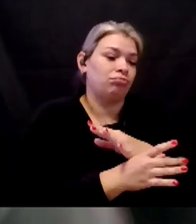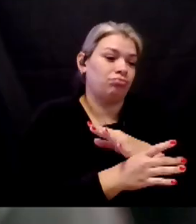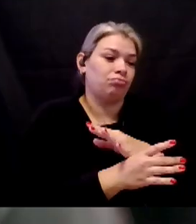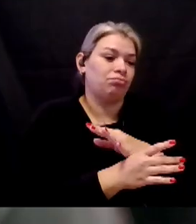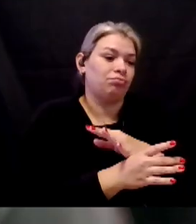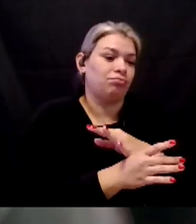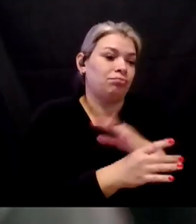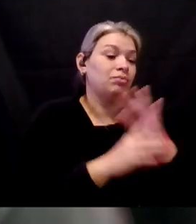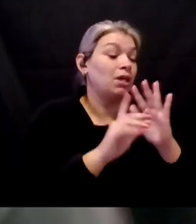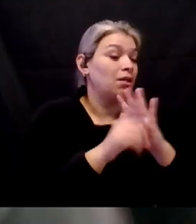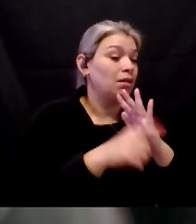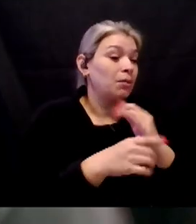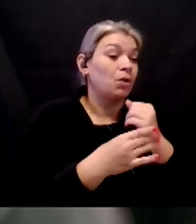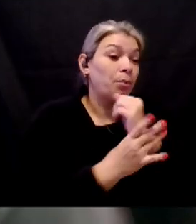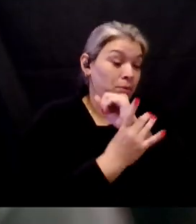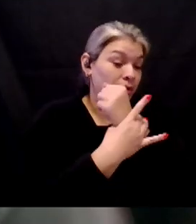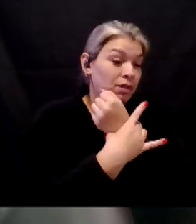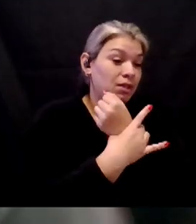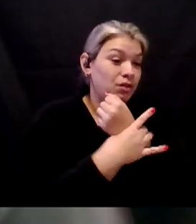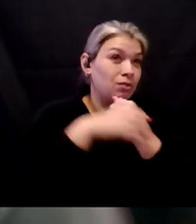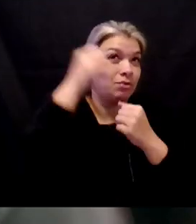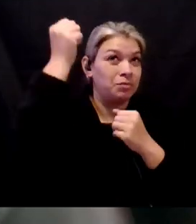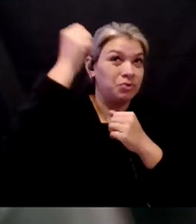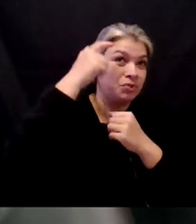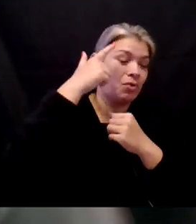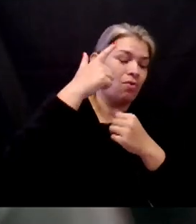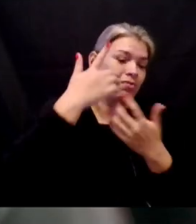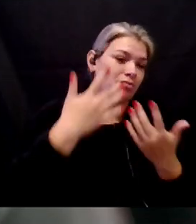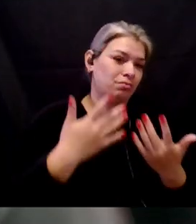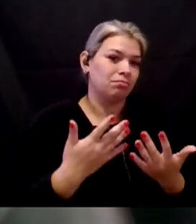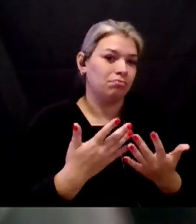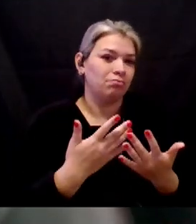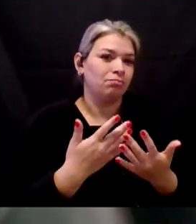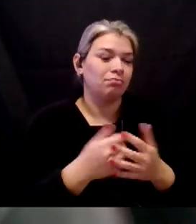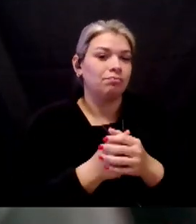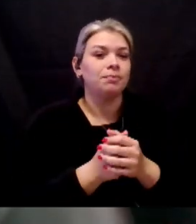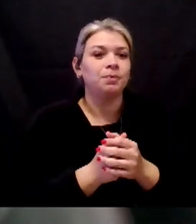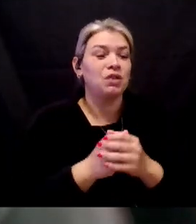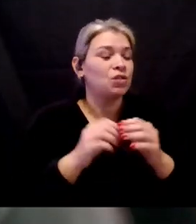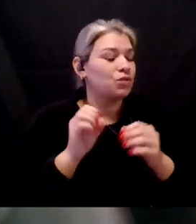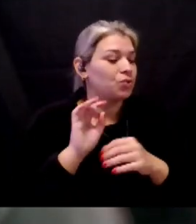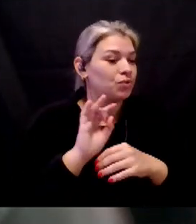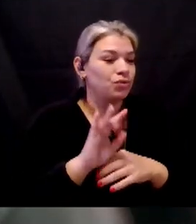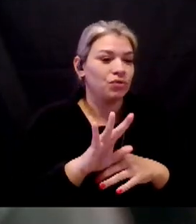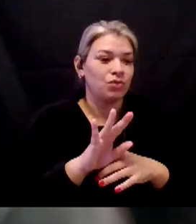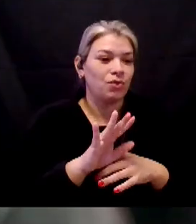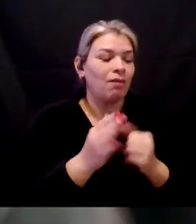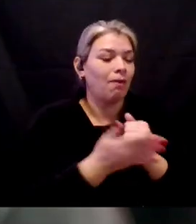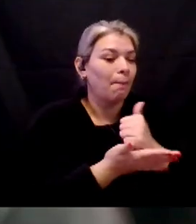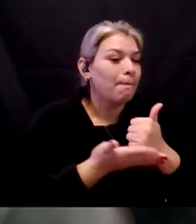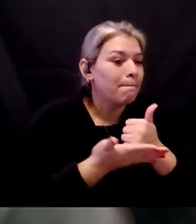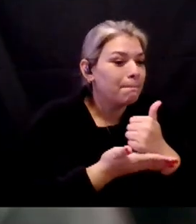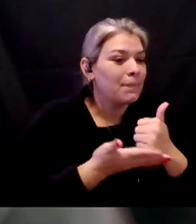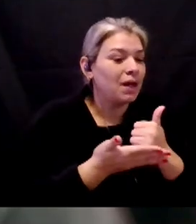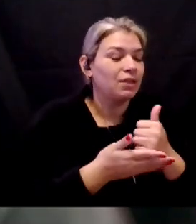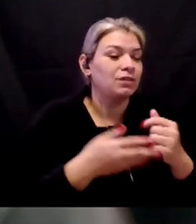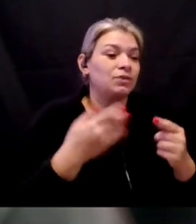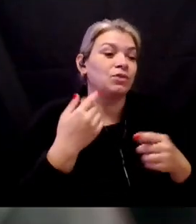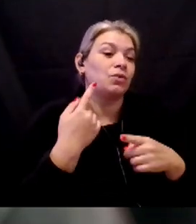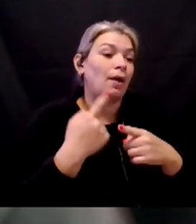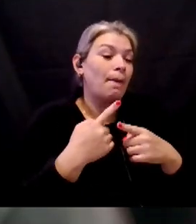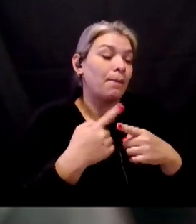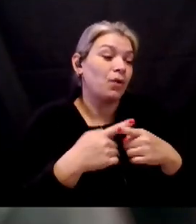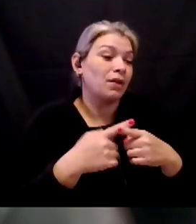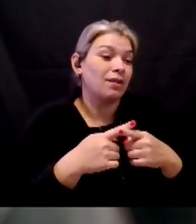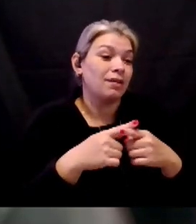o básico, só que é um básico que é o necessário, somente isso já vai fazer com que a pele da criança esteja protegida e com uma